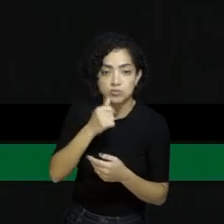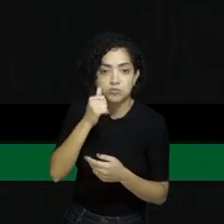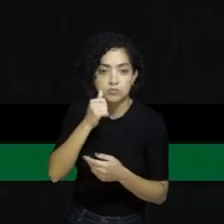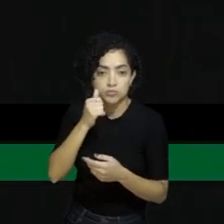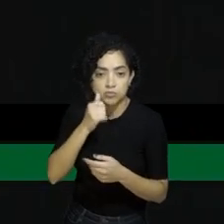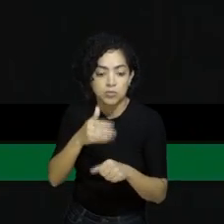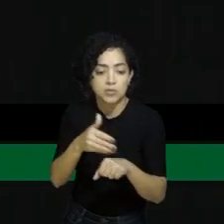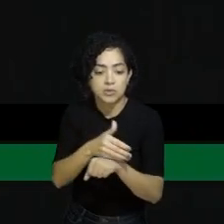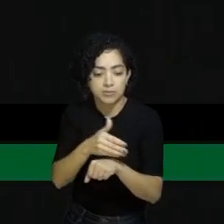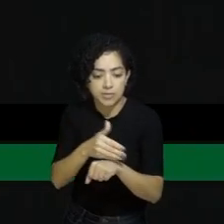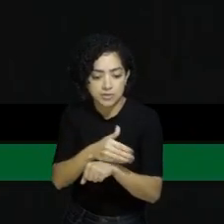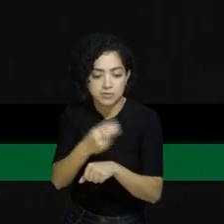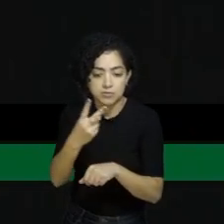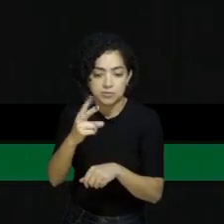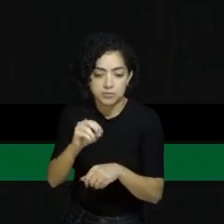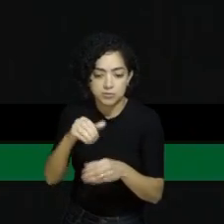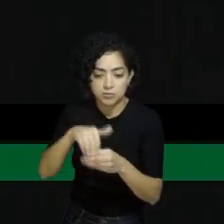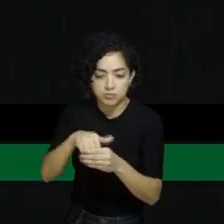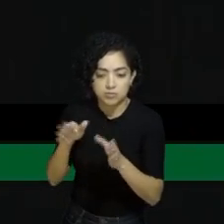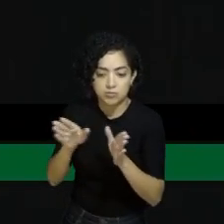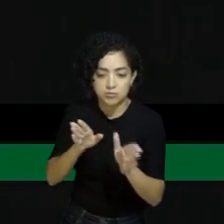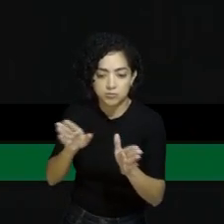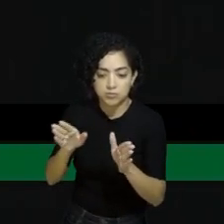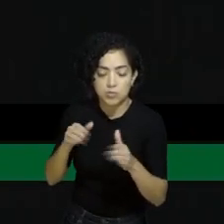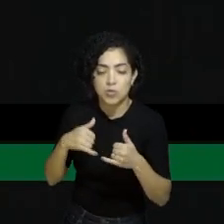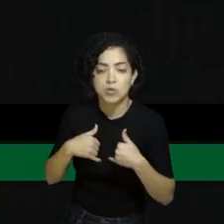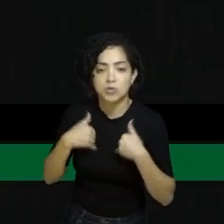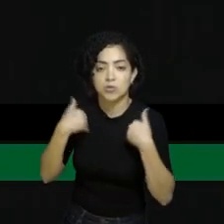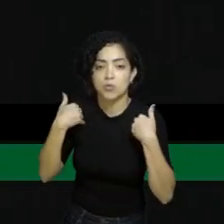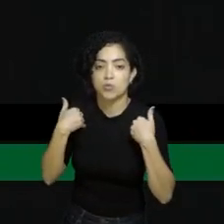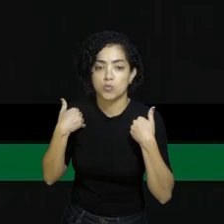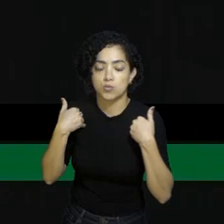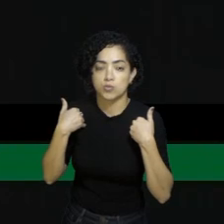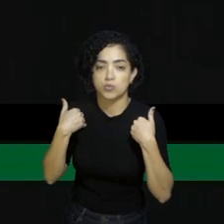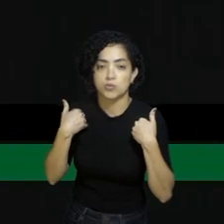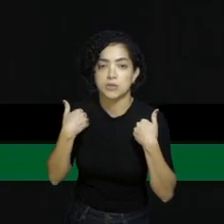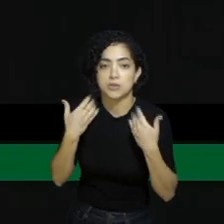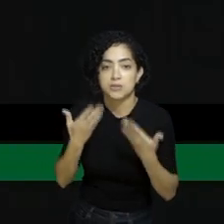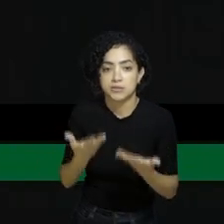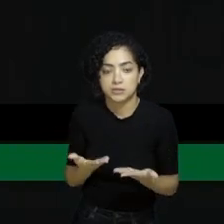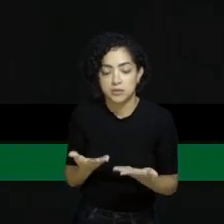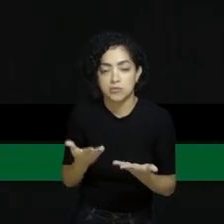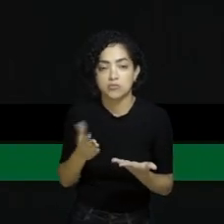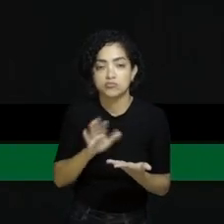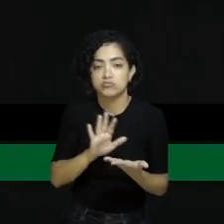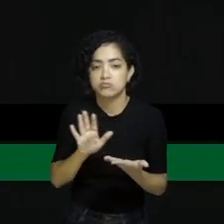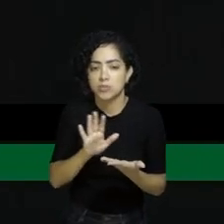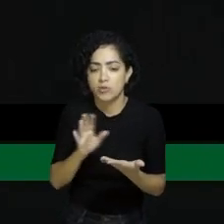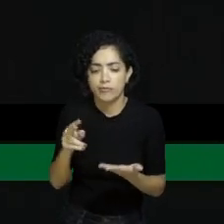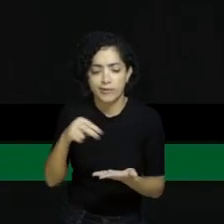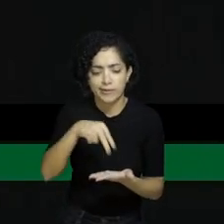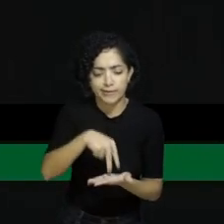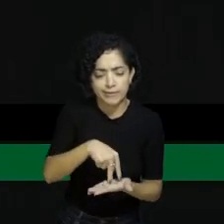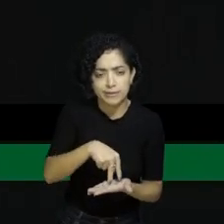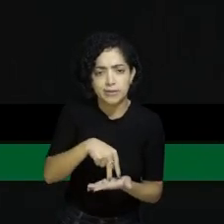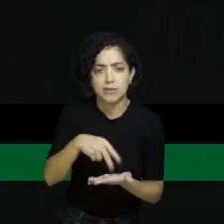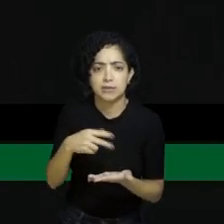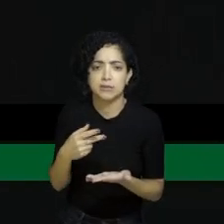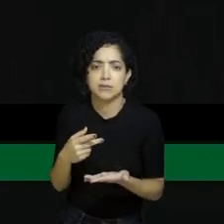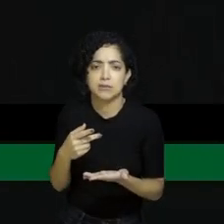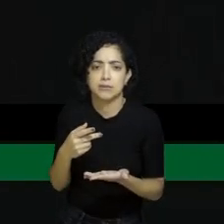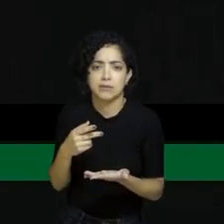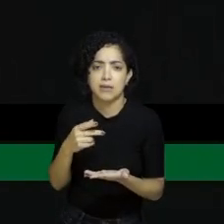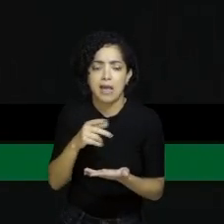parte dessa 20ª legislatura, e eu tenho muito orgulho dela. Então, não, por favor, não venha aqui e fale que uma determinada região